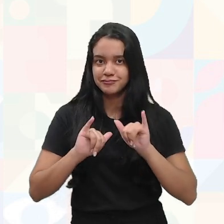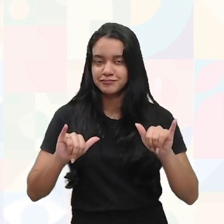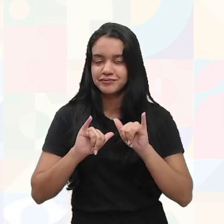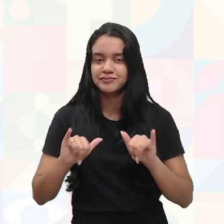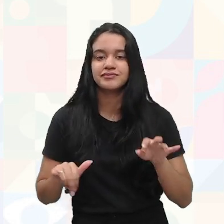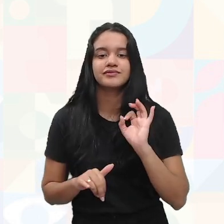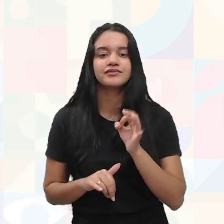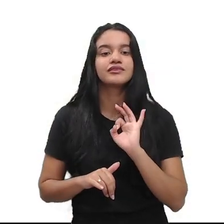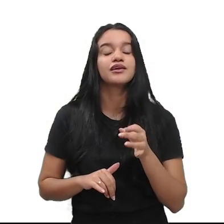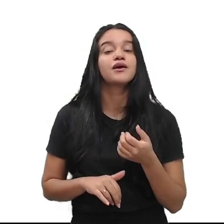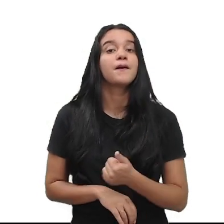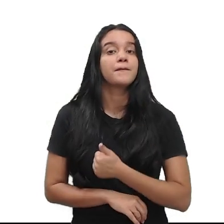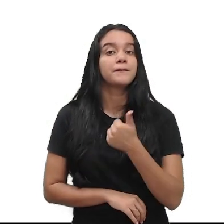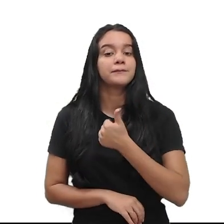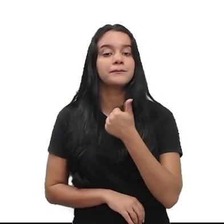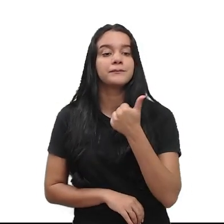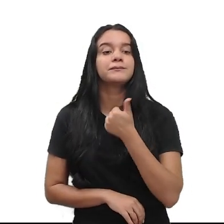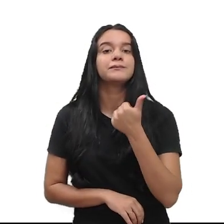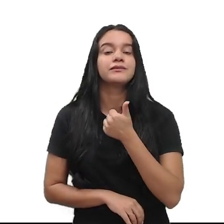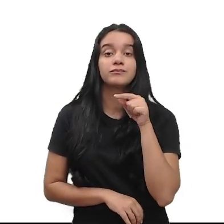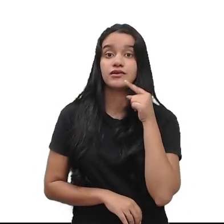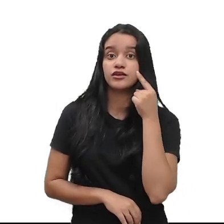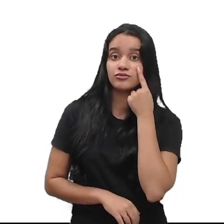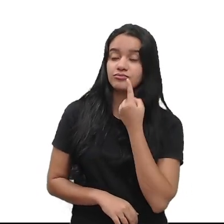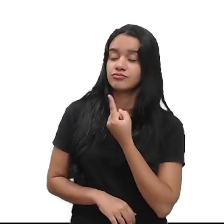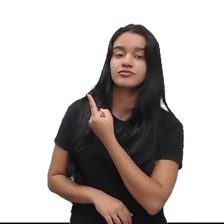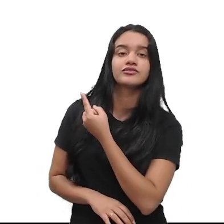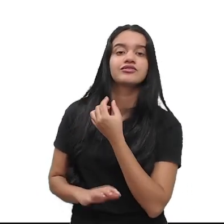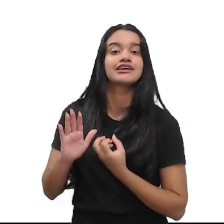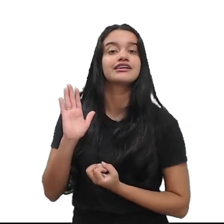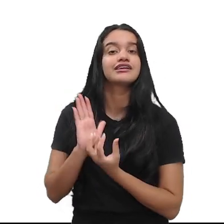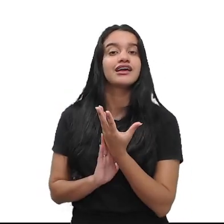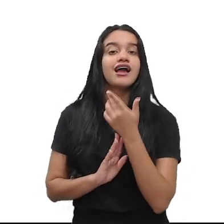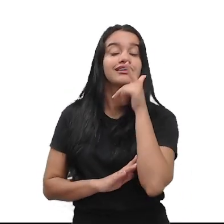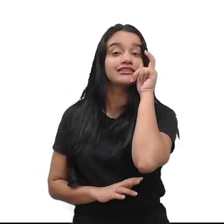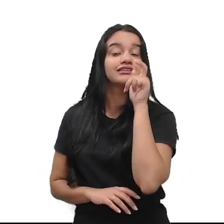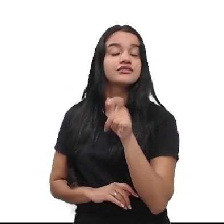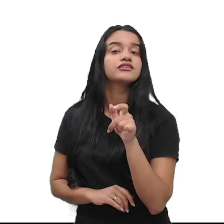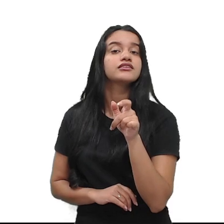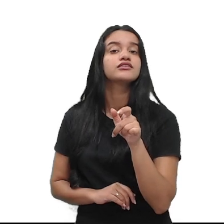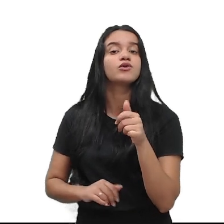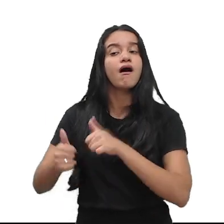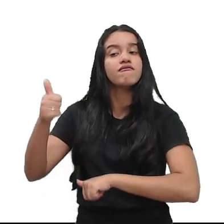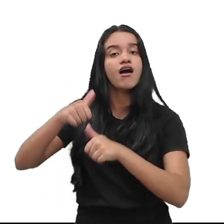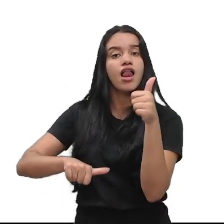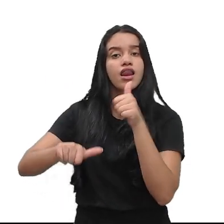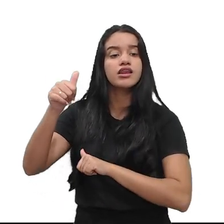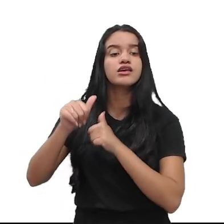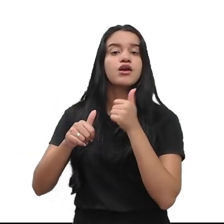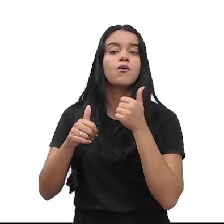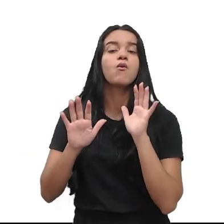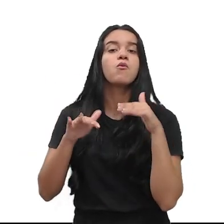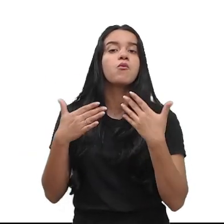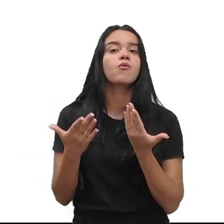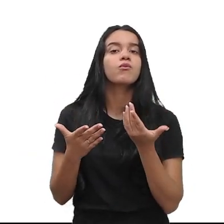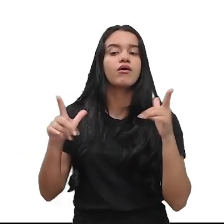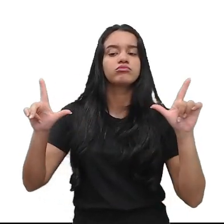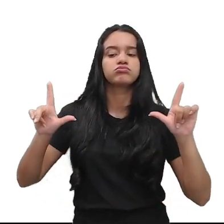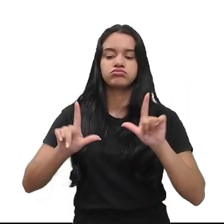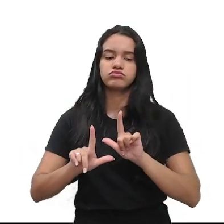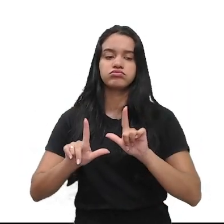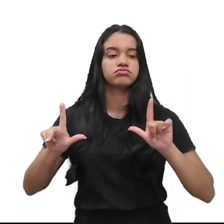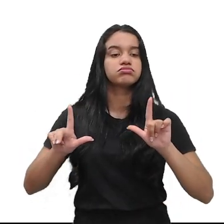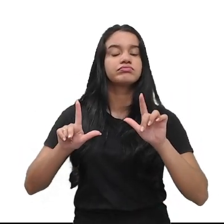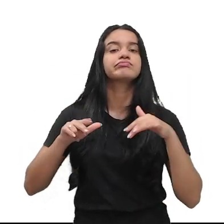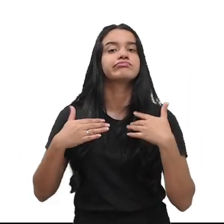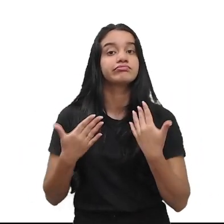E, primeiro de tudo, quando você for criar o seu post, é interessante que você avalie para qual formato você quer ele. Então,